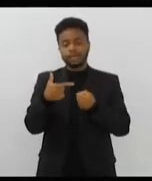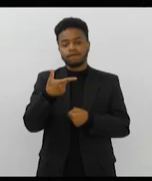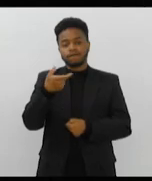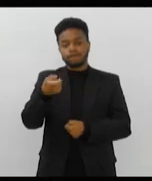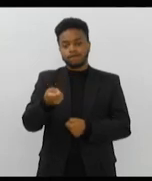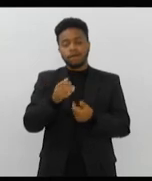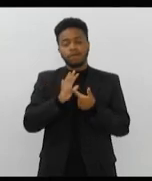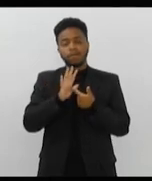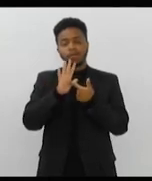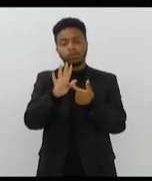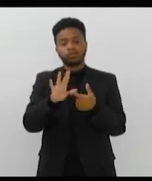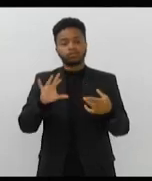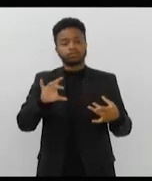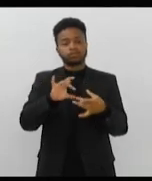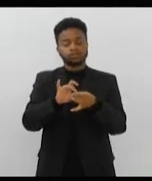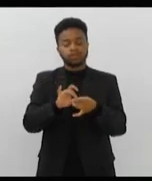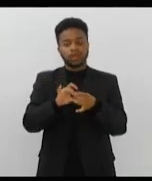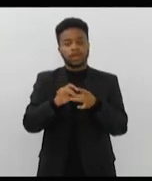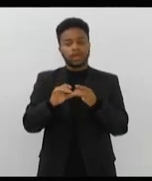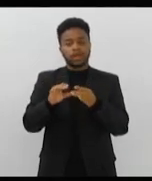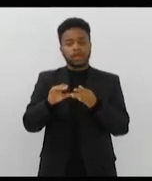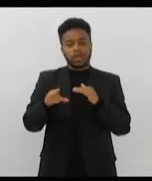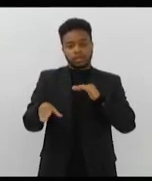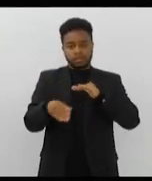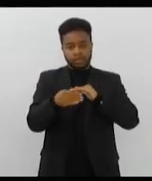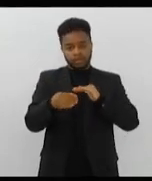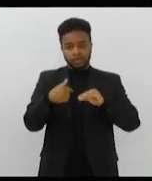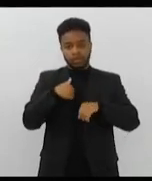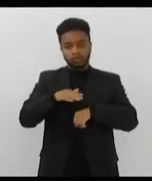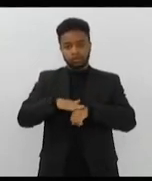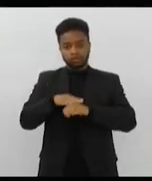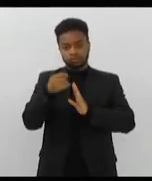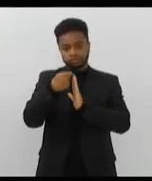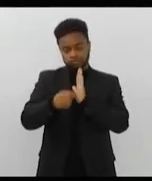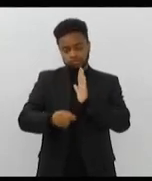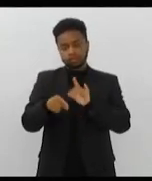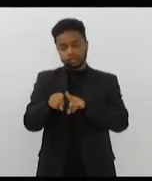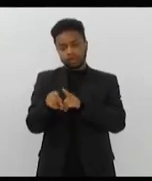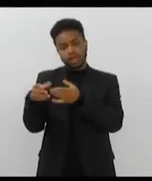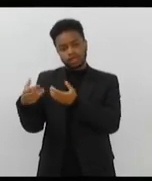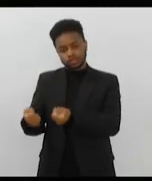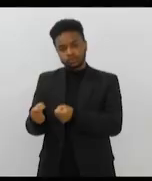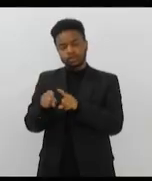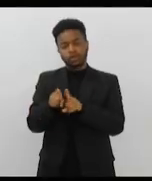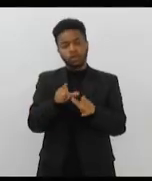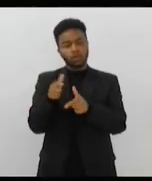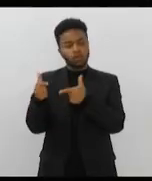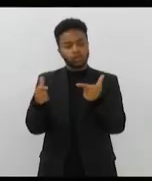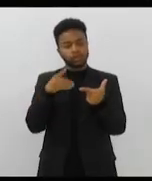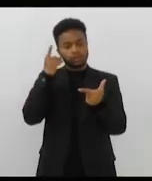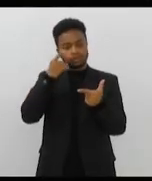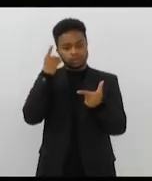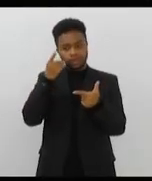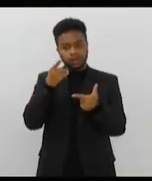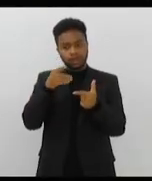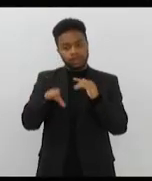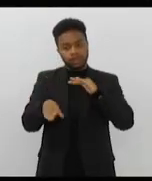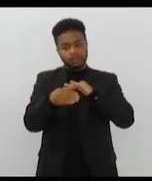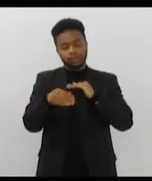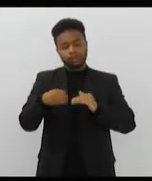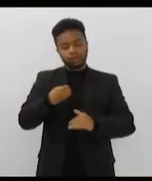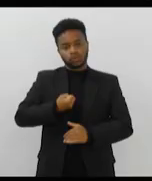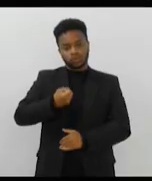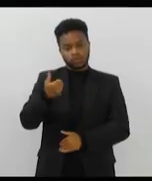e fez parte de uma das emendas minhas, que foi acatada e também foi de outros deputados, foi a emenda número 1. Diz